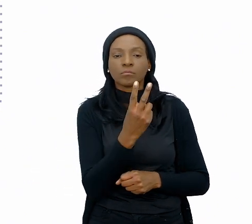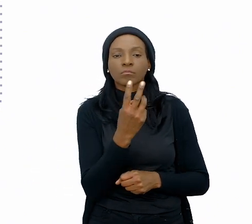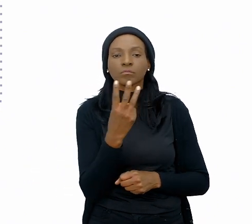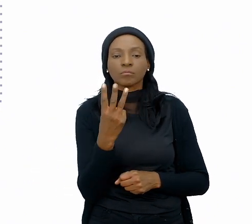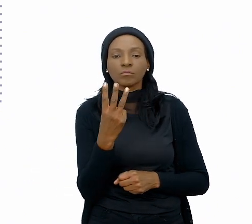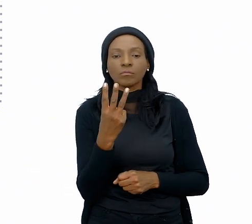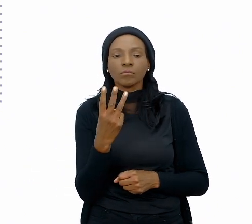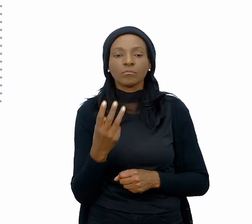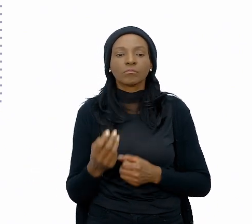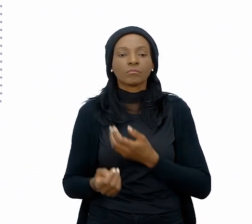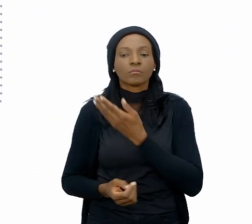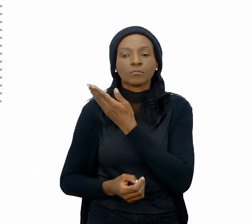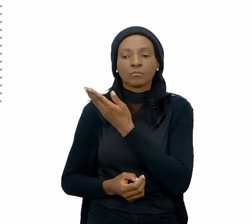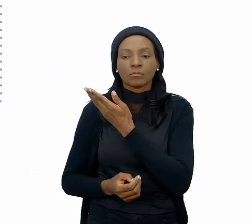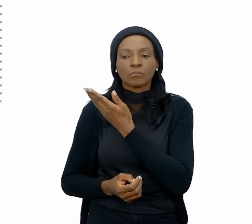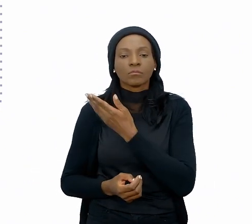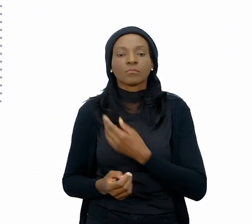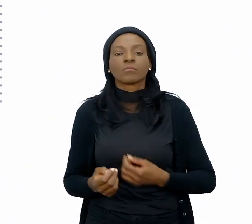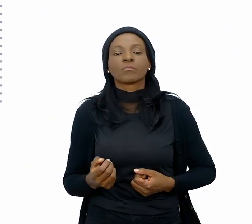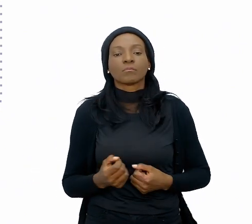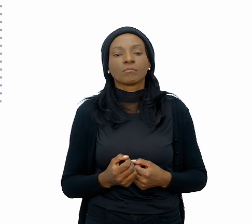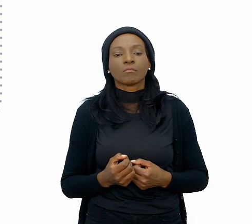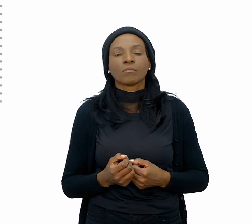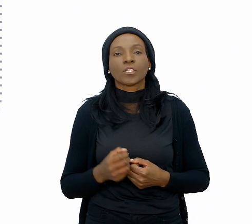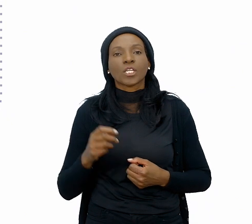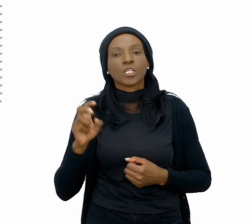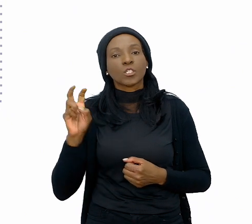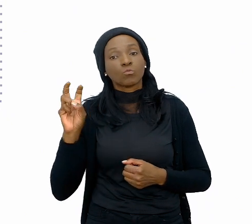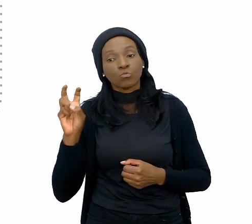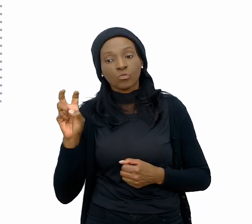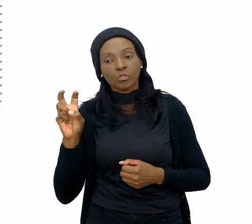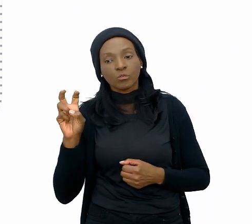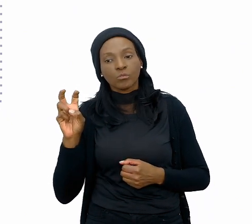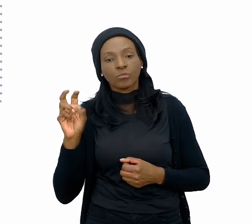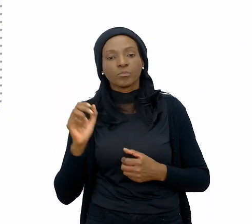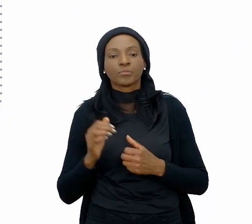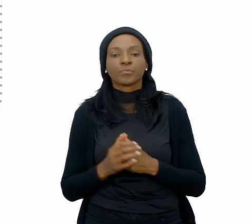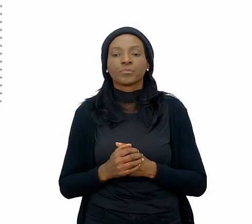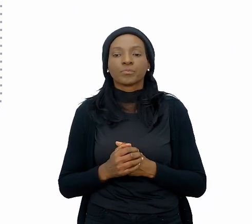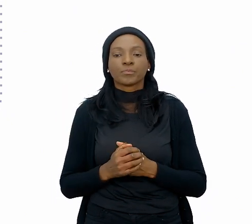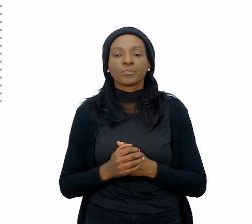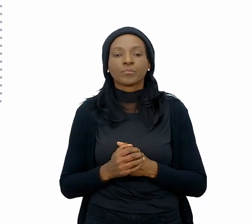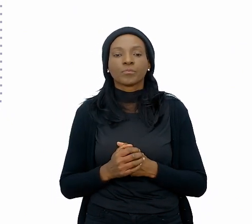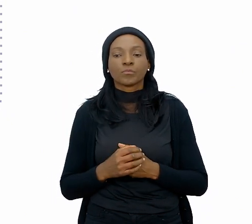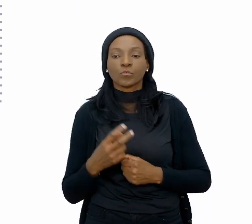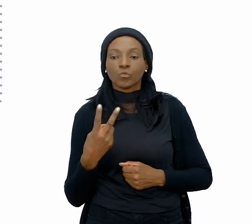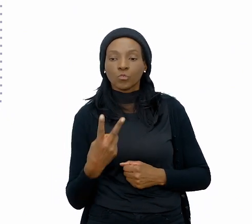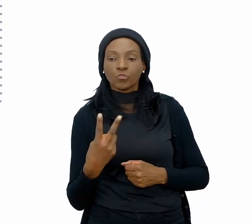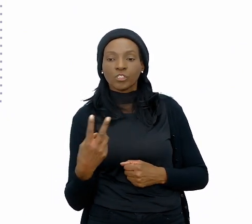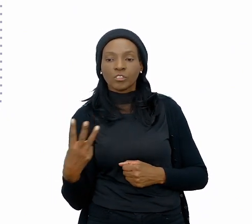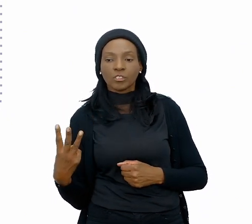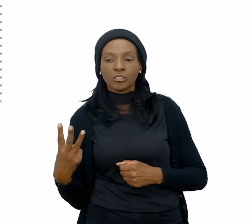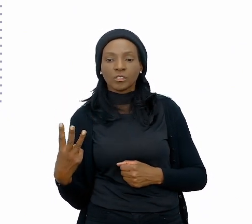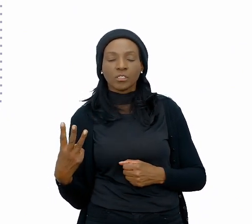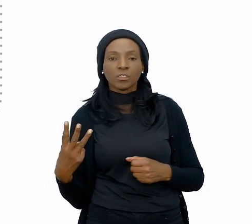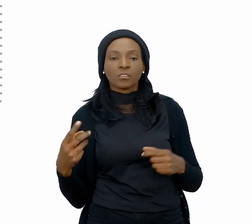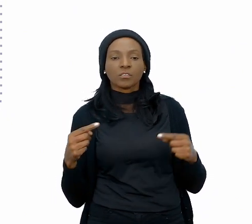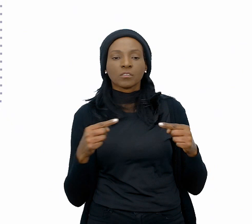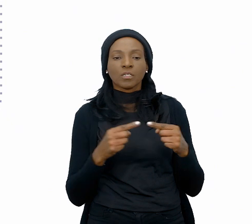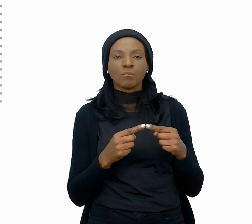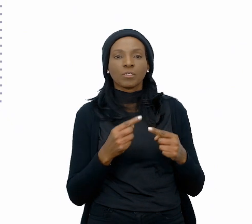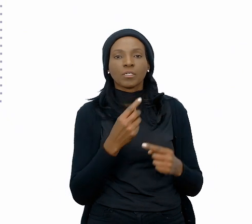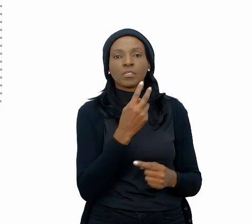tela, né, e o algarismo 5, o número 5. Então, o 23, ele é composto por